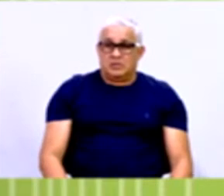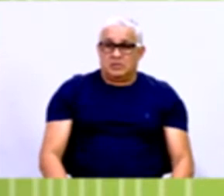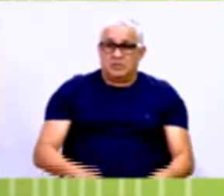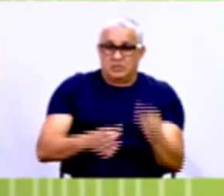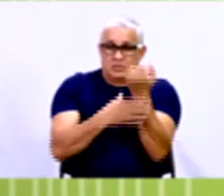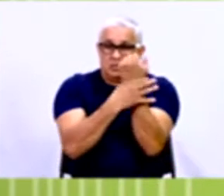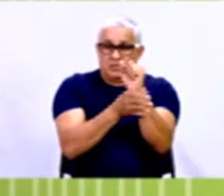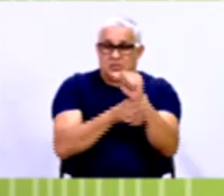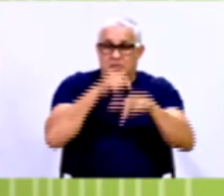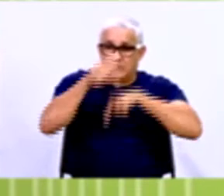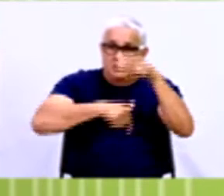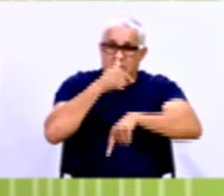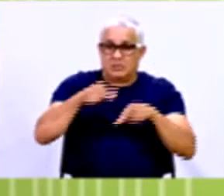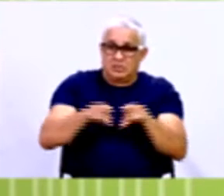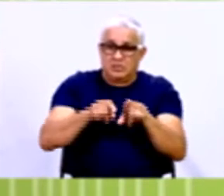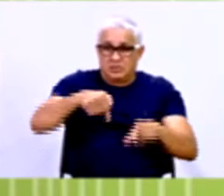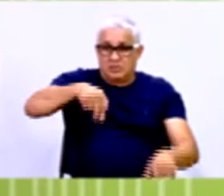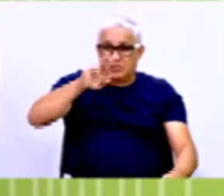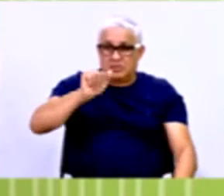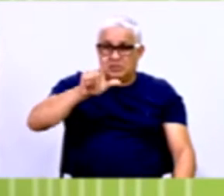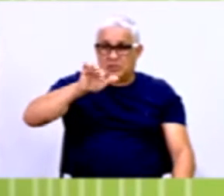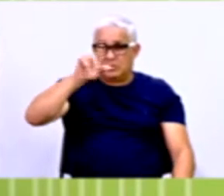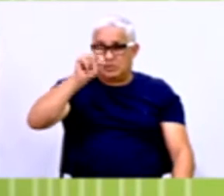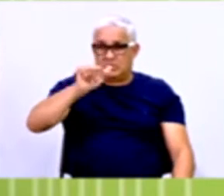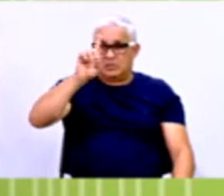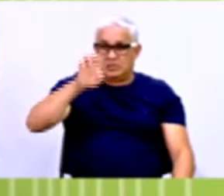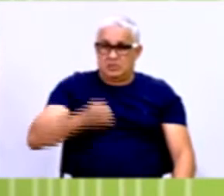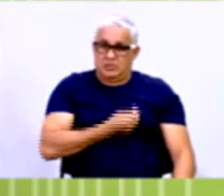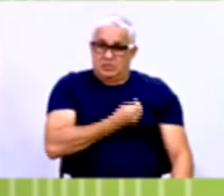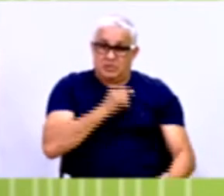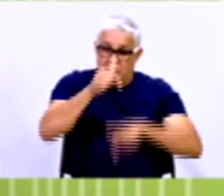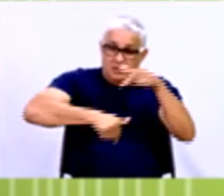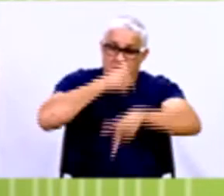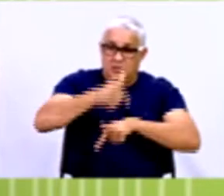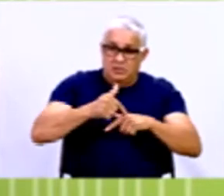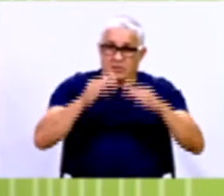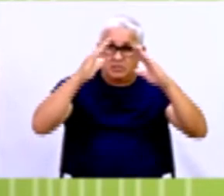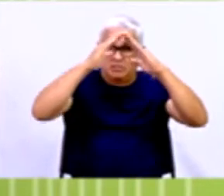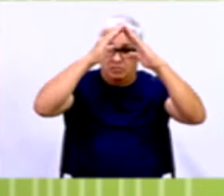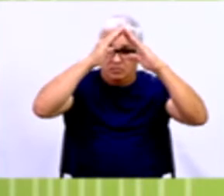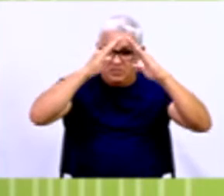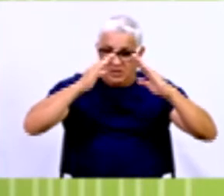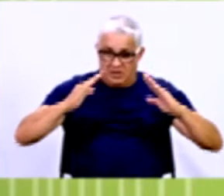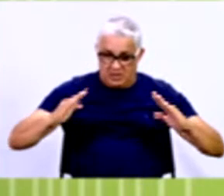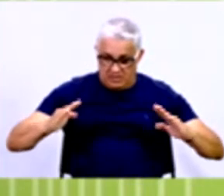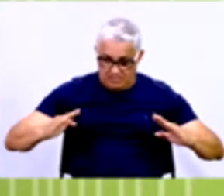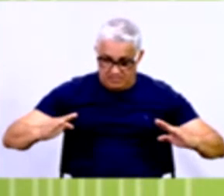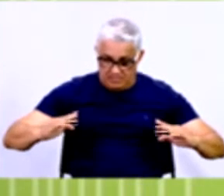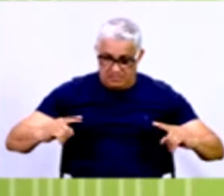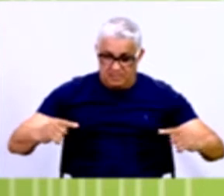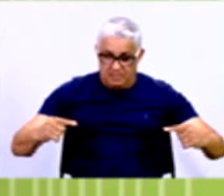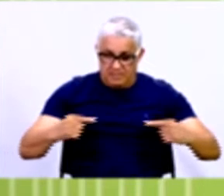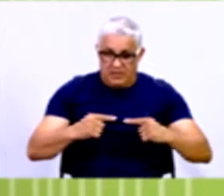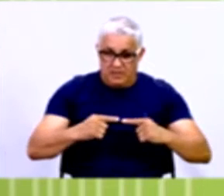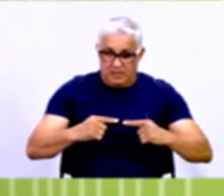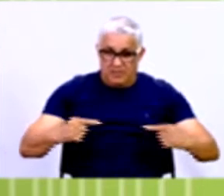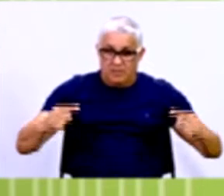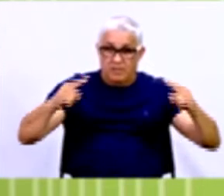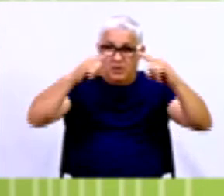trabalho, na qualidade de vida do trabalho, a pirâmide tende a afinar cada vez mais para